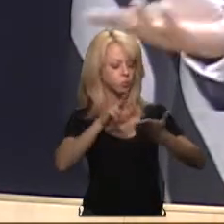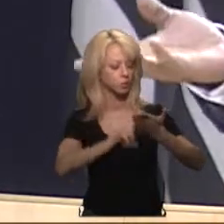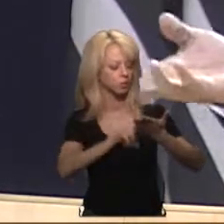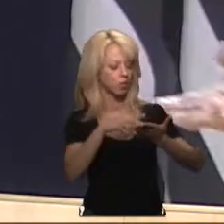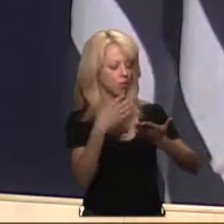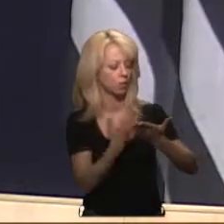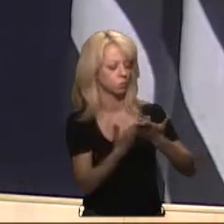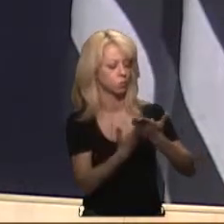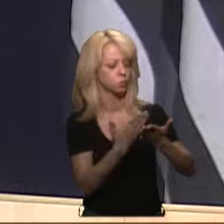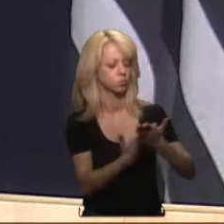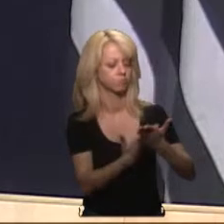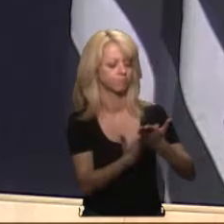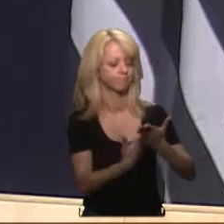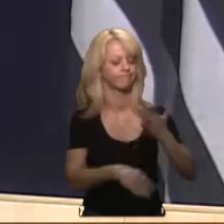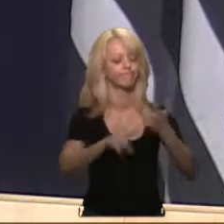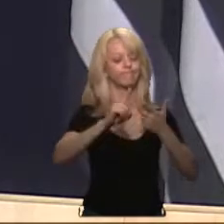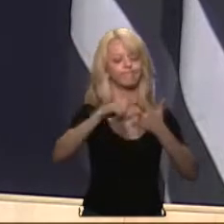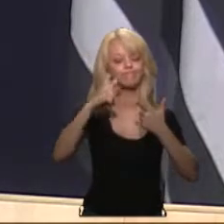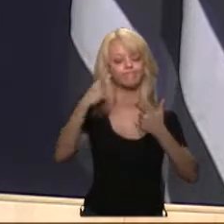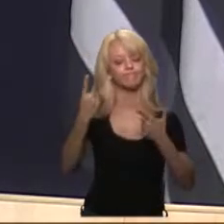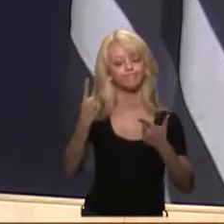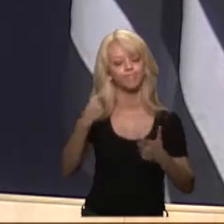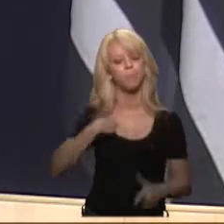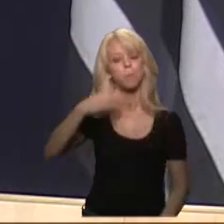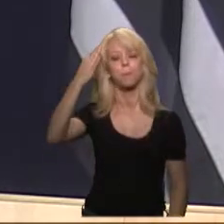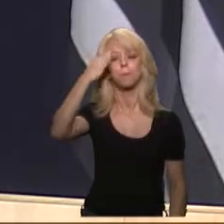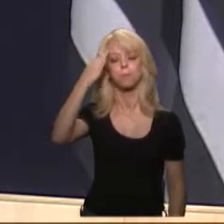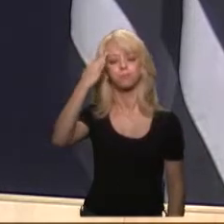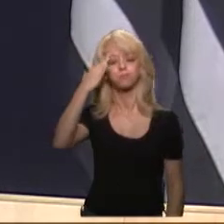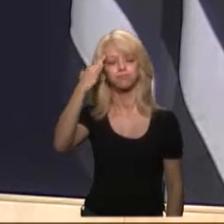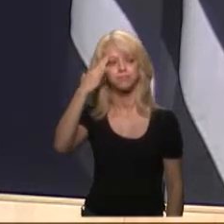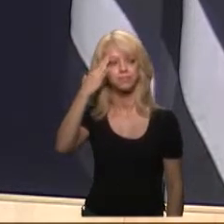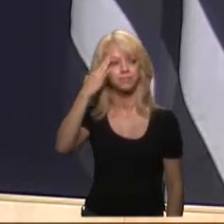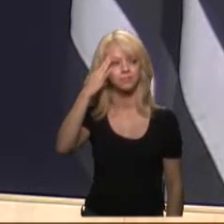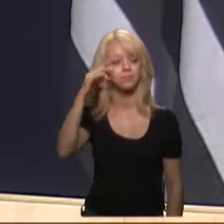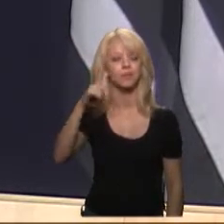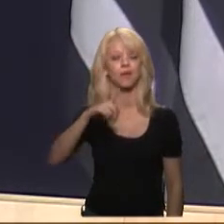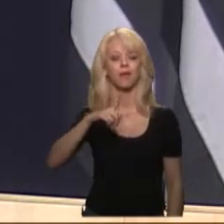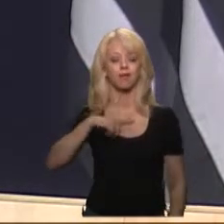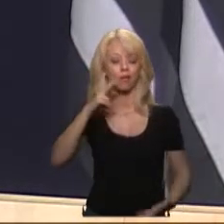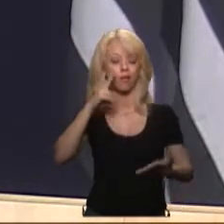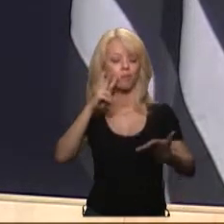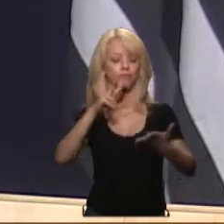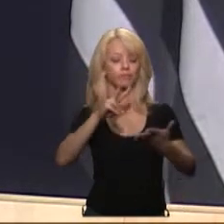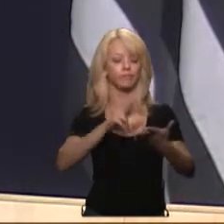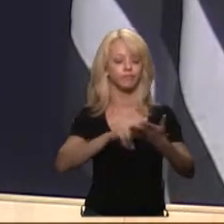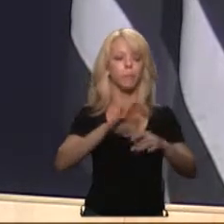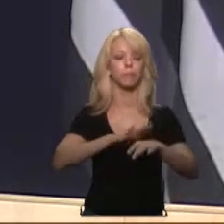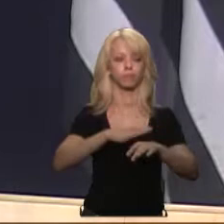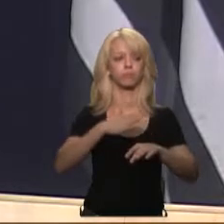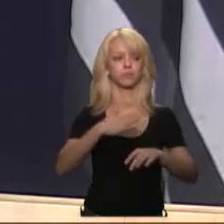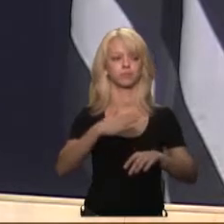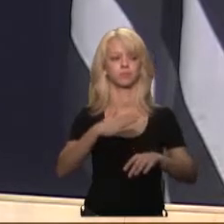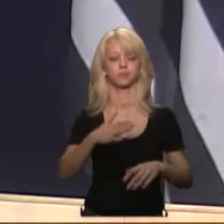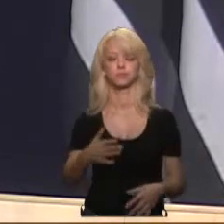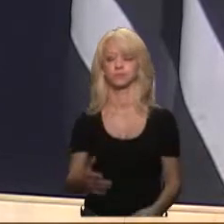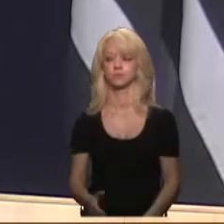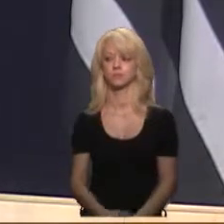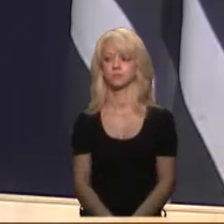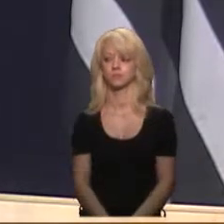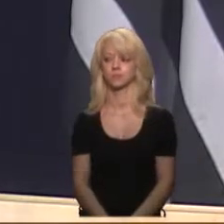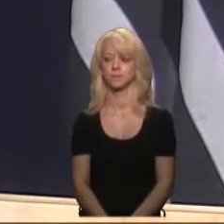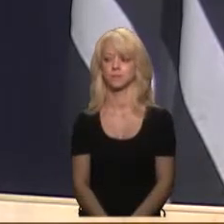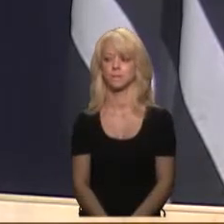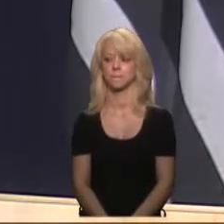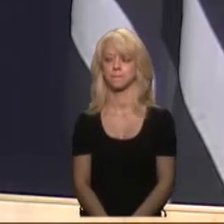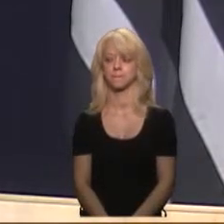quero escutar os demais vereadores a respeito disso e não descarto com todo respeito a possibilidade de